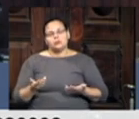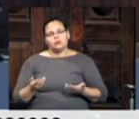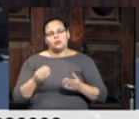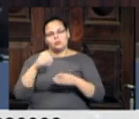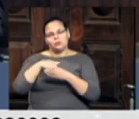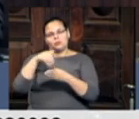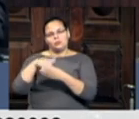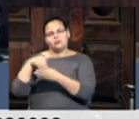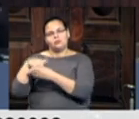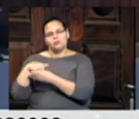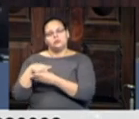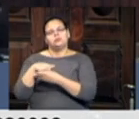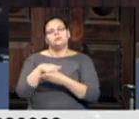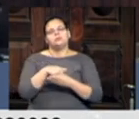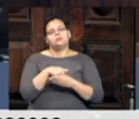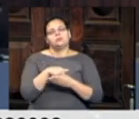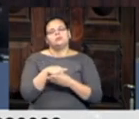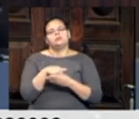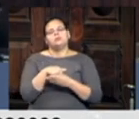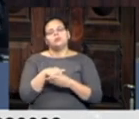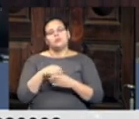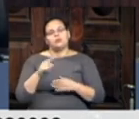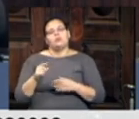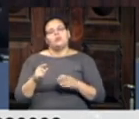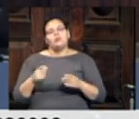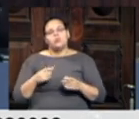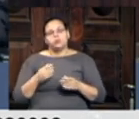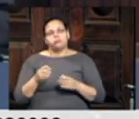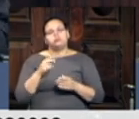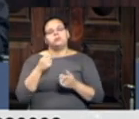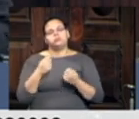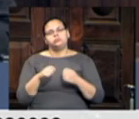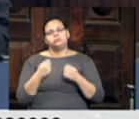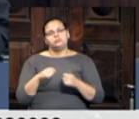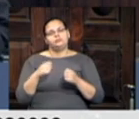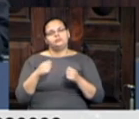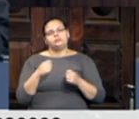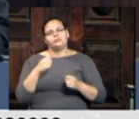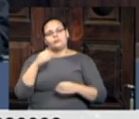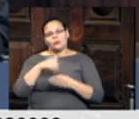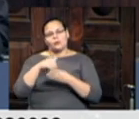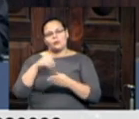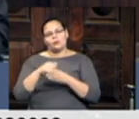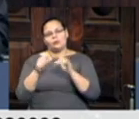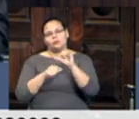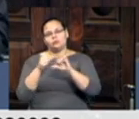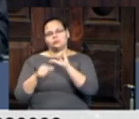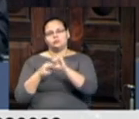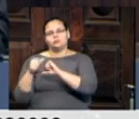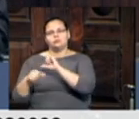nesta eleição uma mini reforma eleitoral.